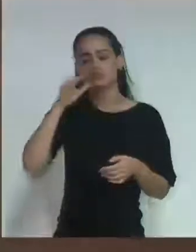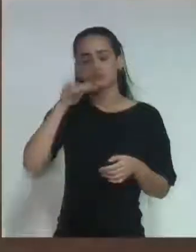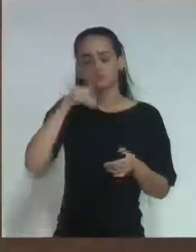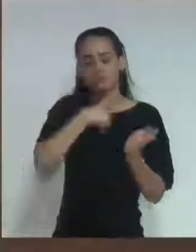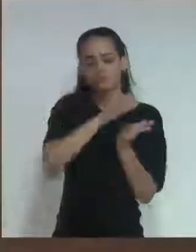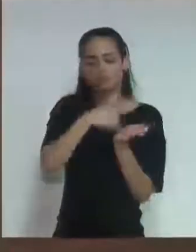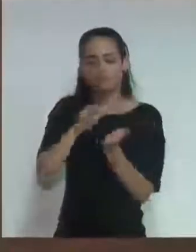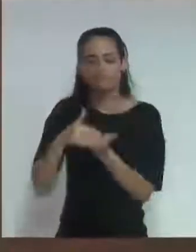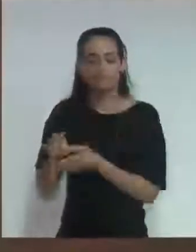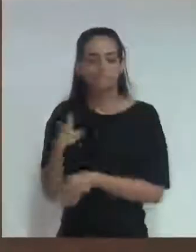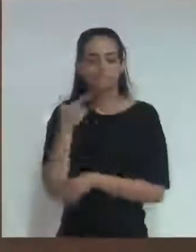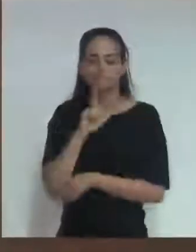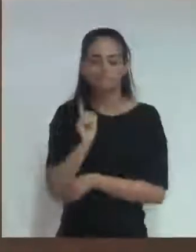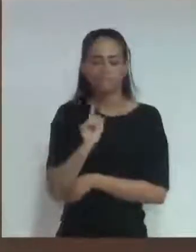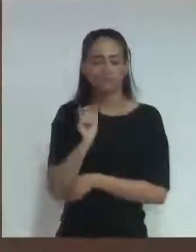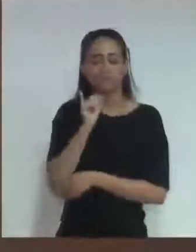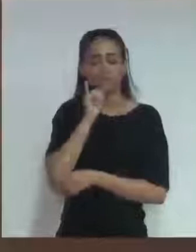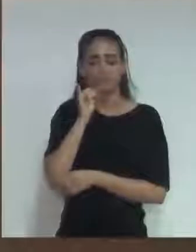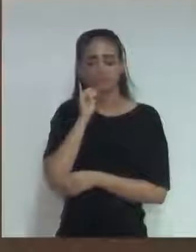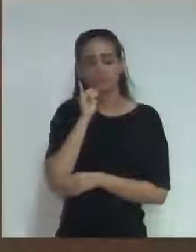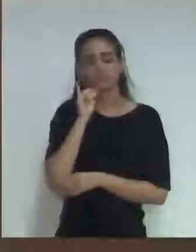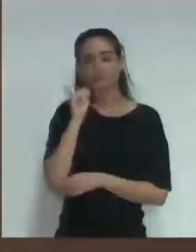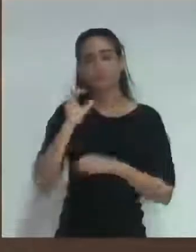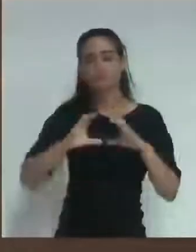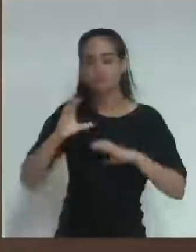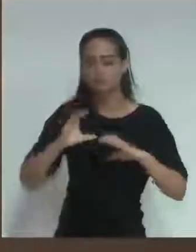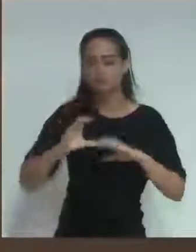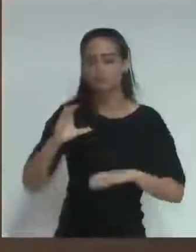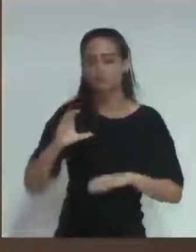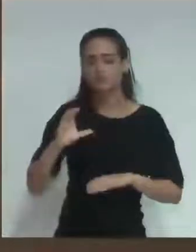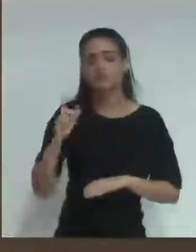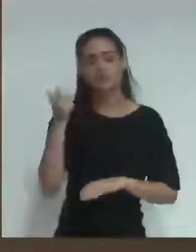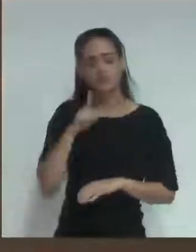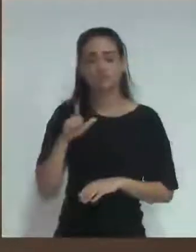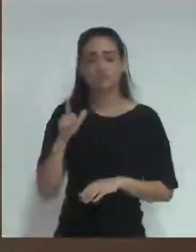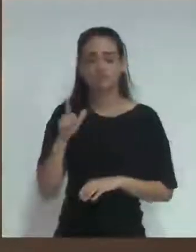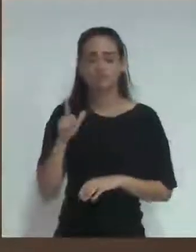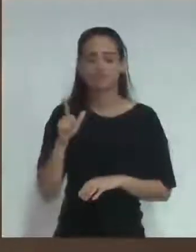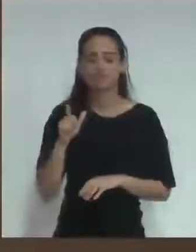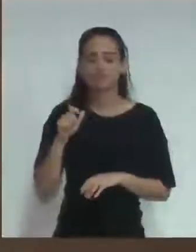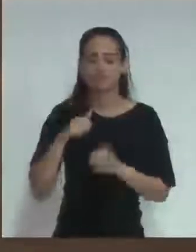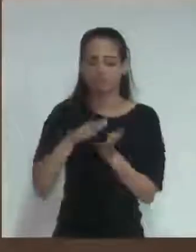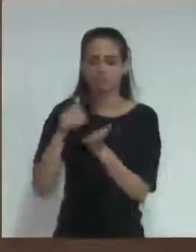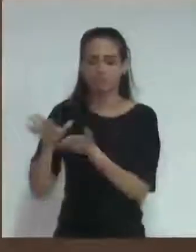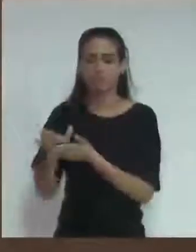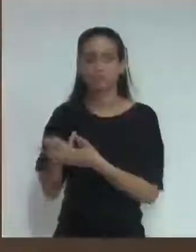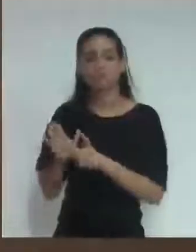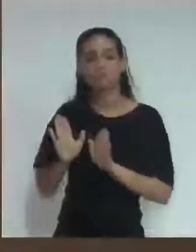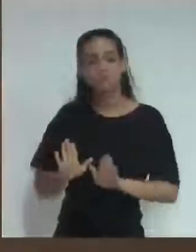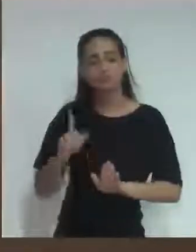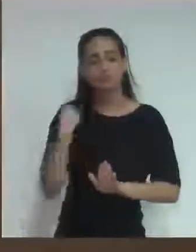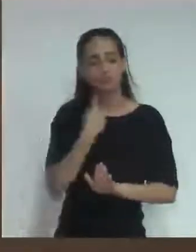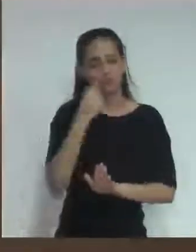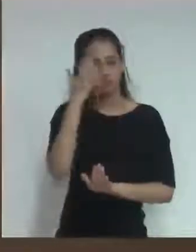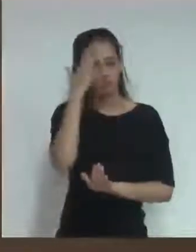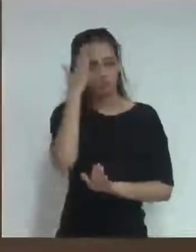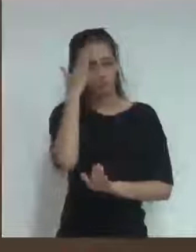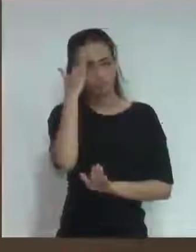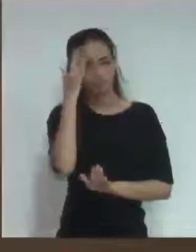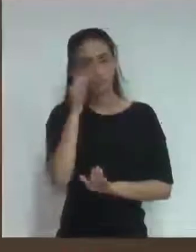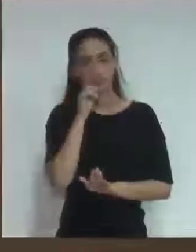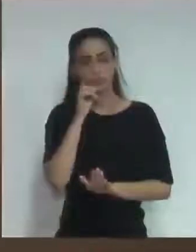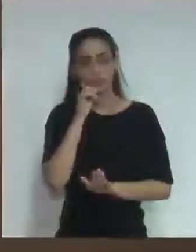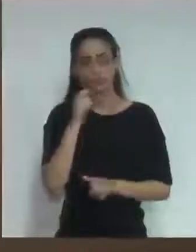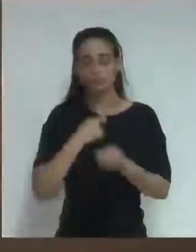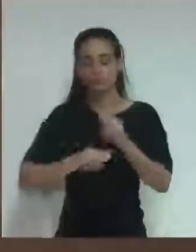mas por que não mandou embora todos os cargos de confiança? Nós sabemos que não tem como se levar uma